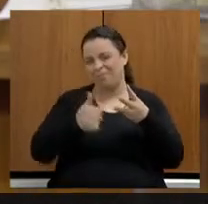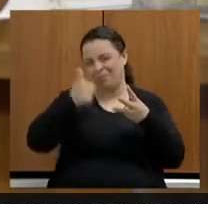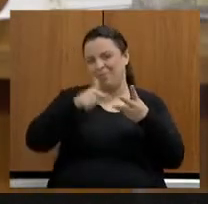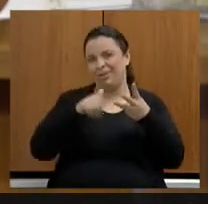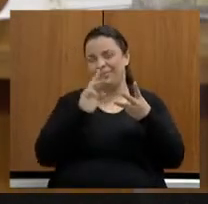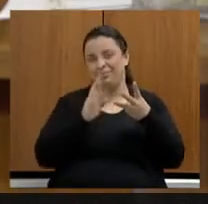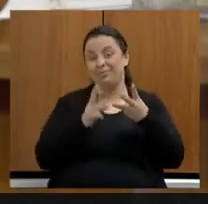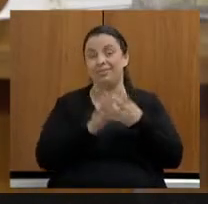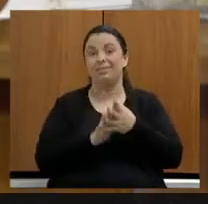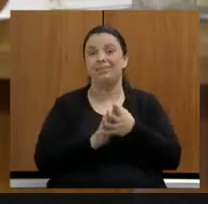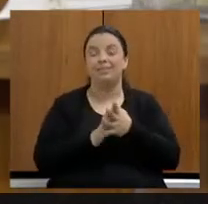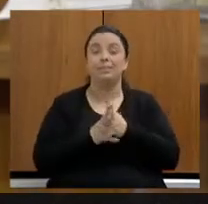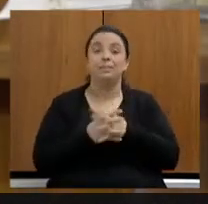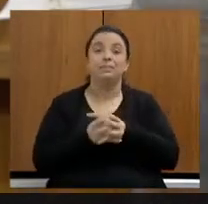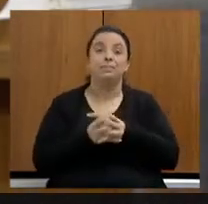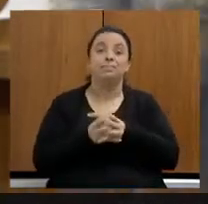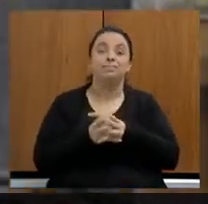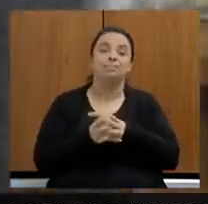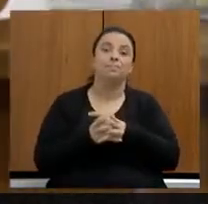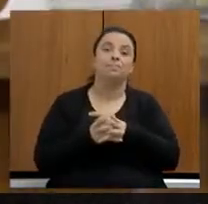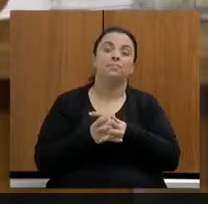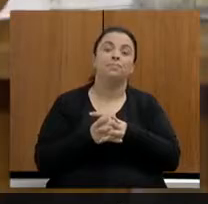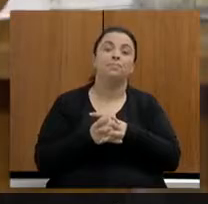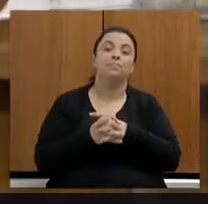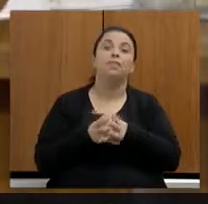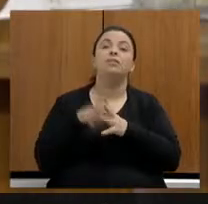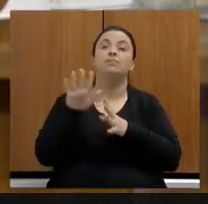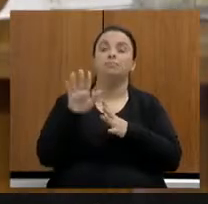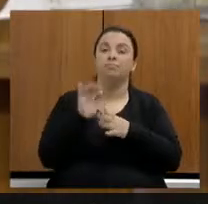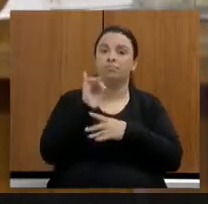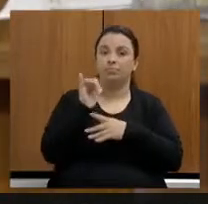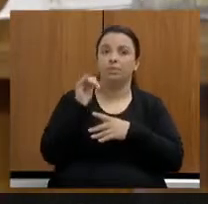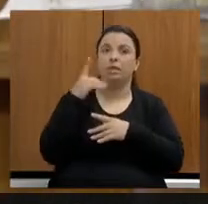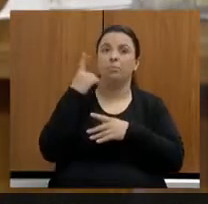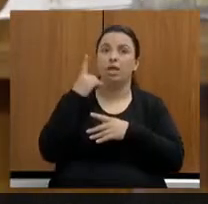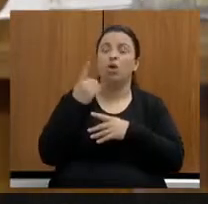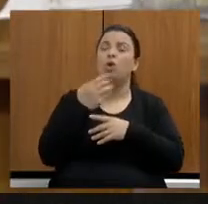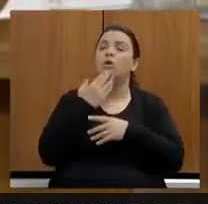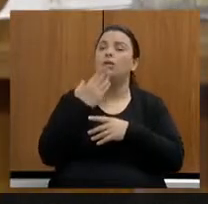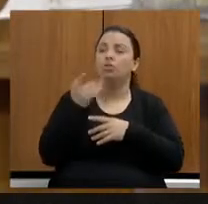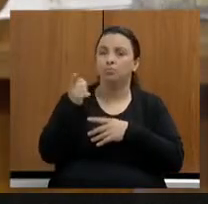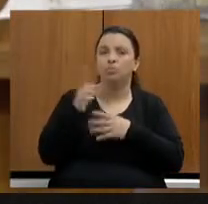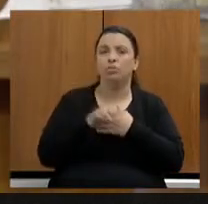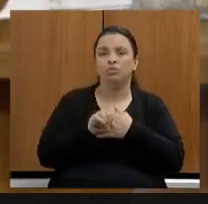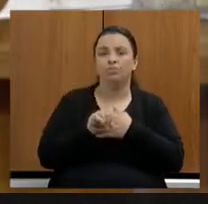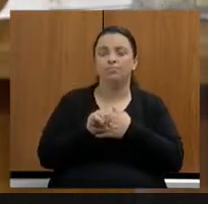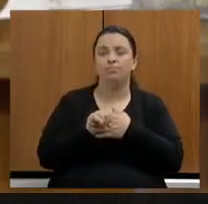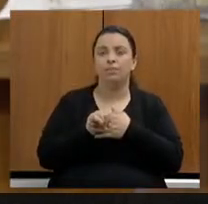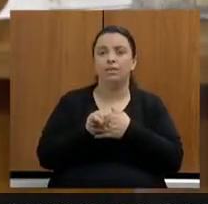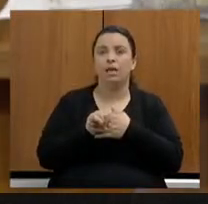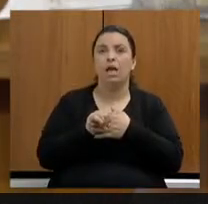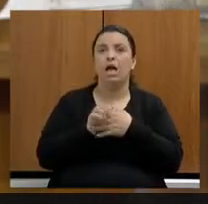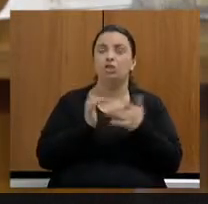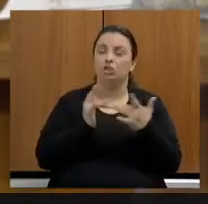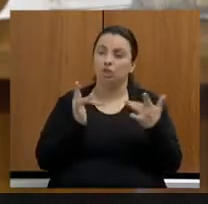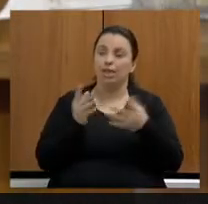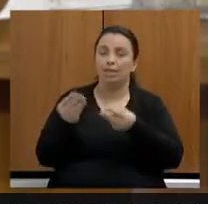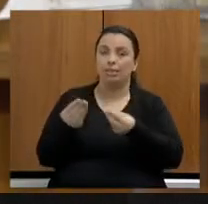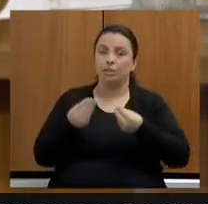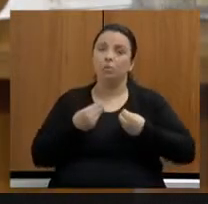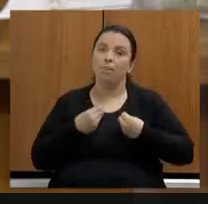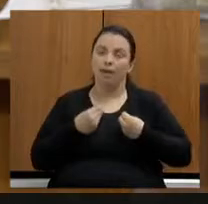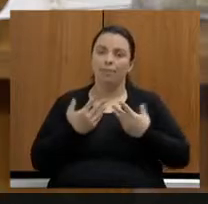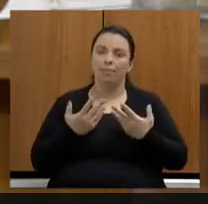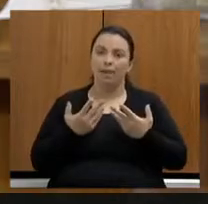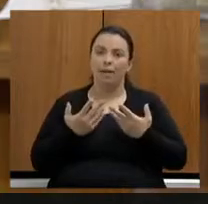objetivos foram muitos temas é deputada eu queria lhe pedir a gentileza o que me encaminhasse